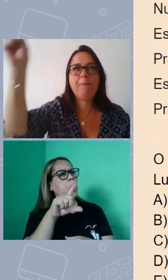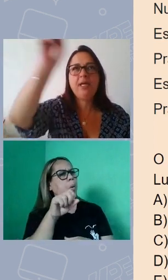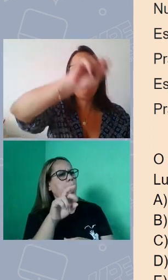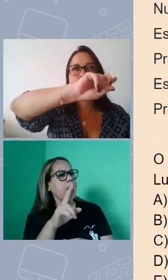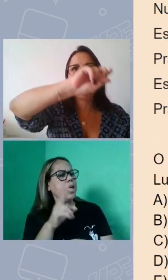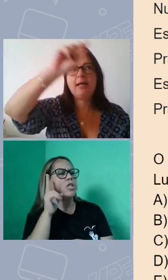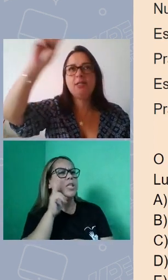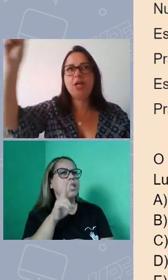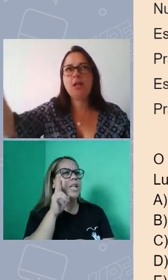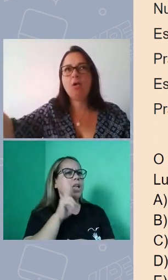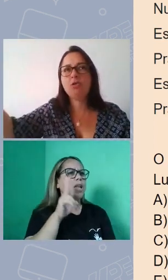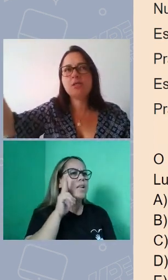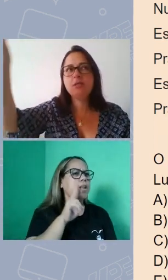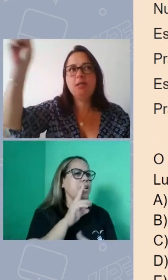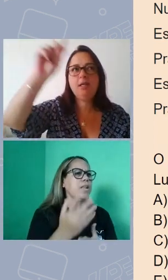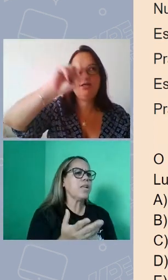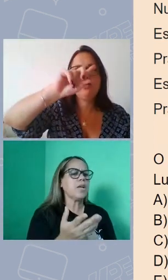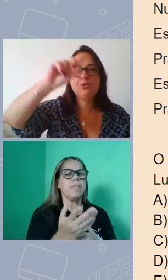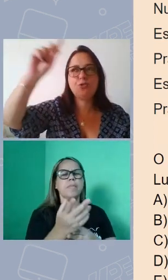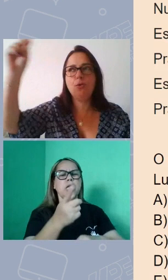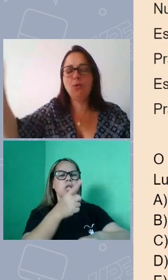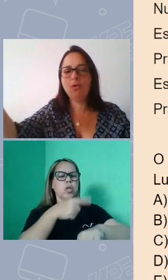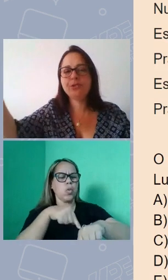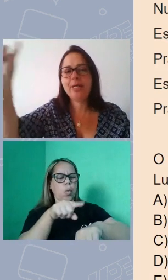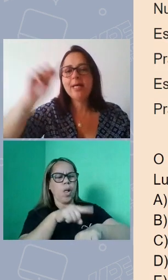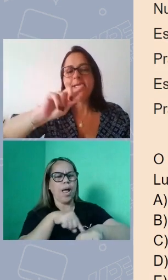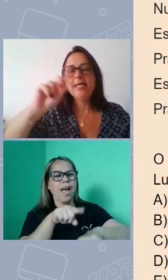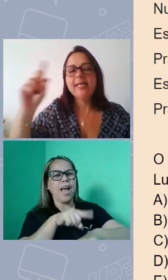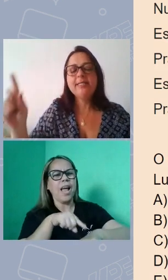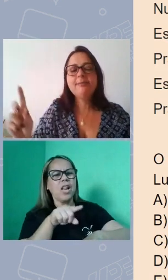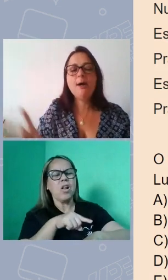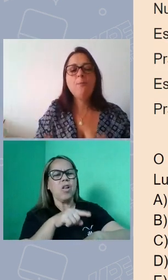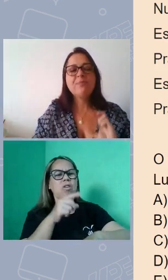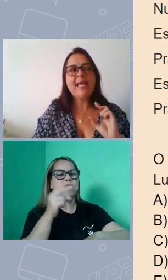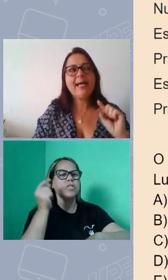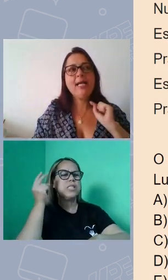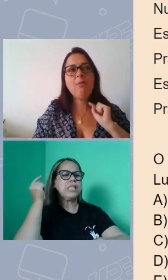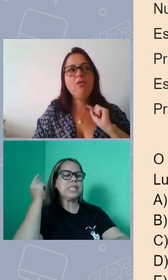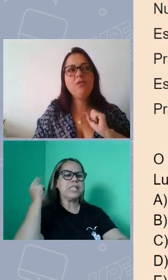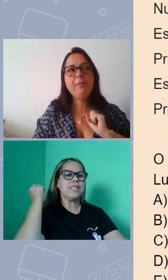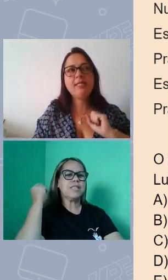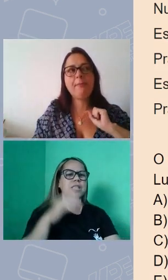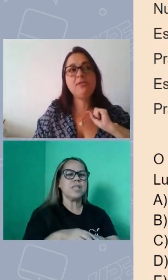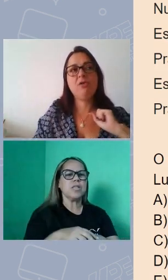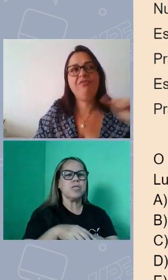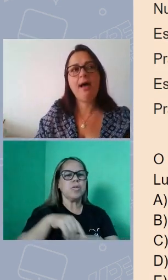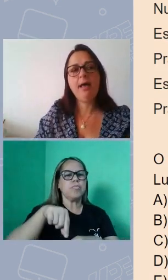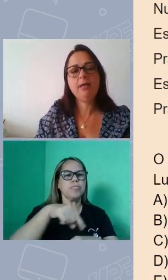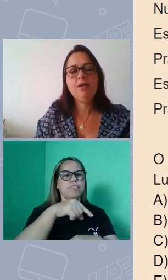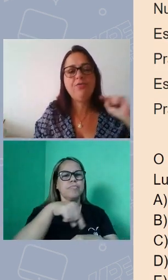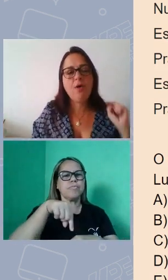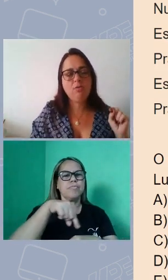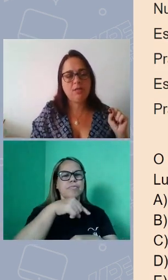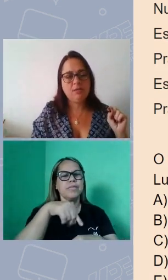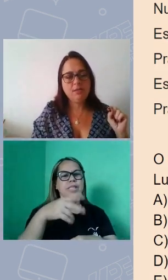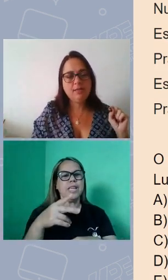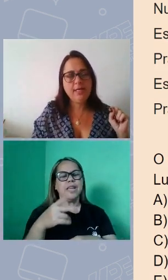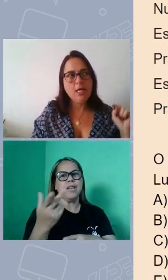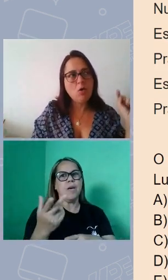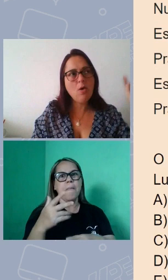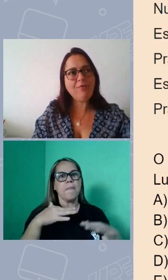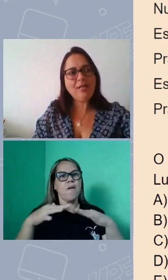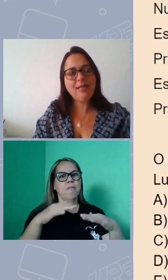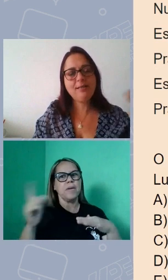lembra do pêndulo daqueles relógios antigos os cucos né então é aquele movimento que a pessoa vai e volta